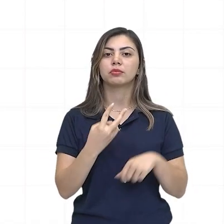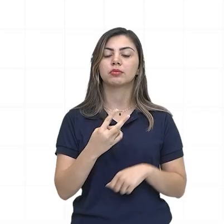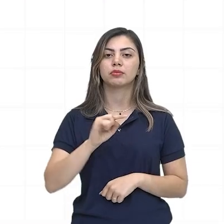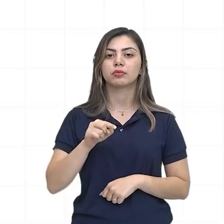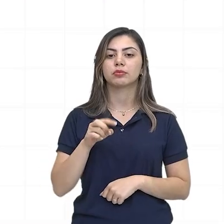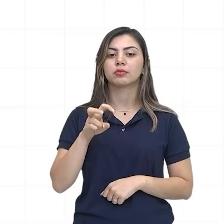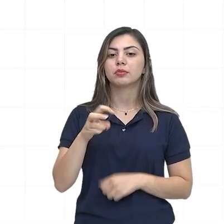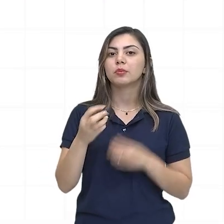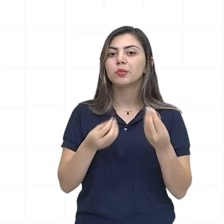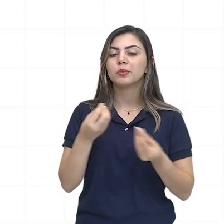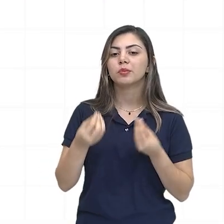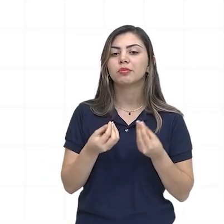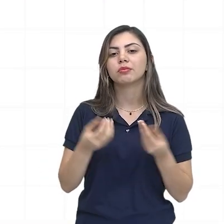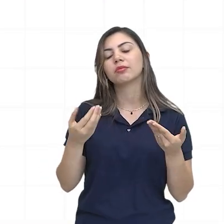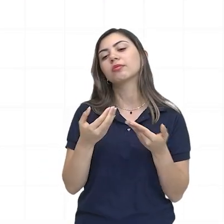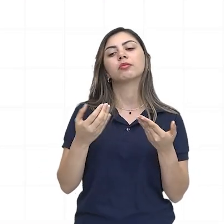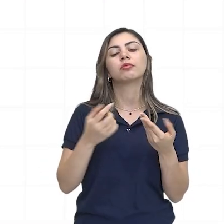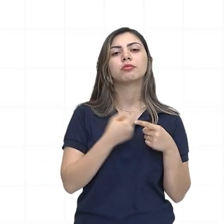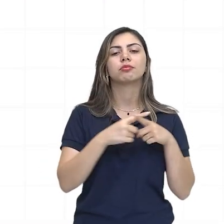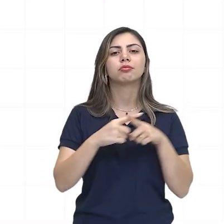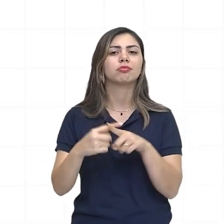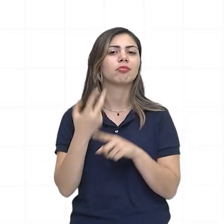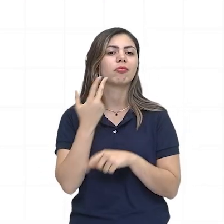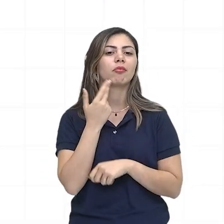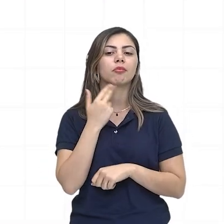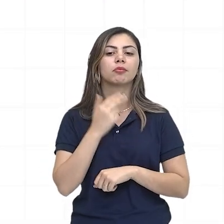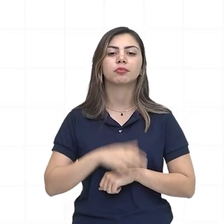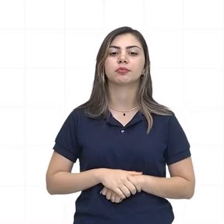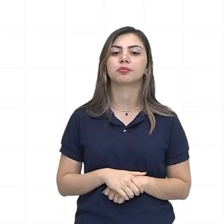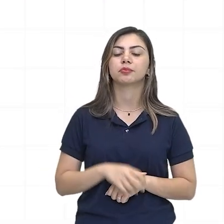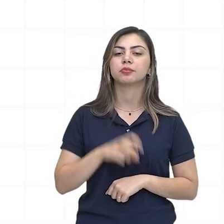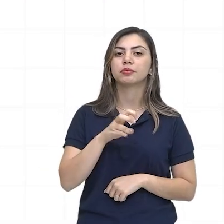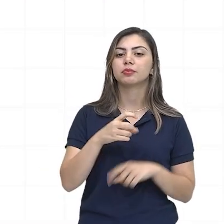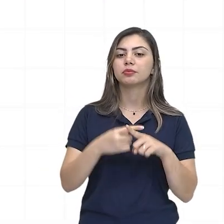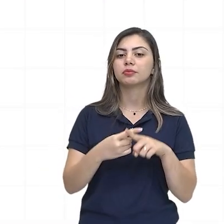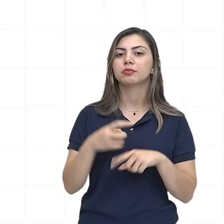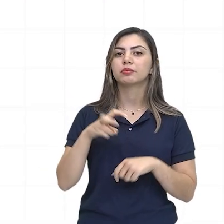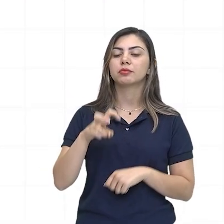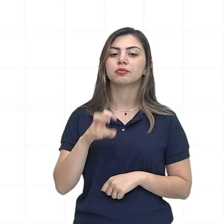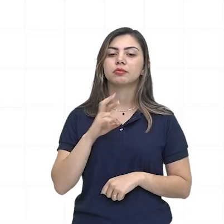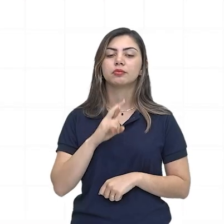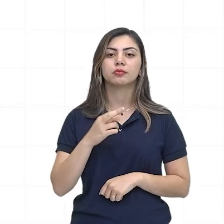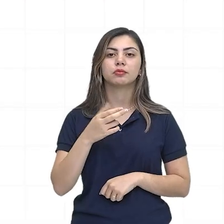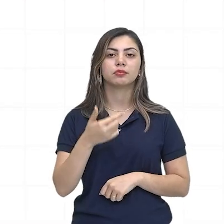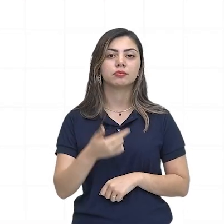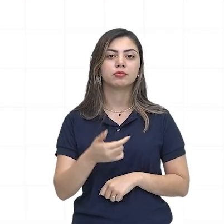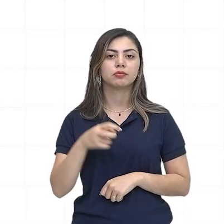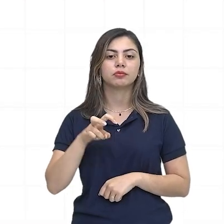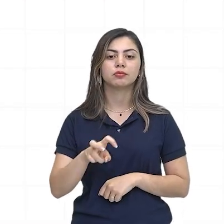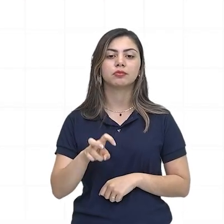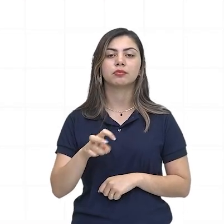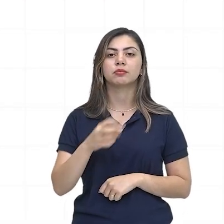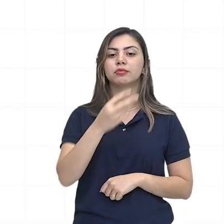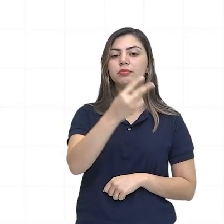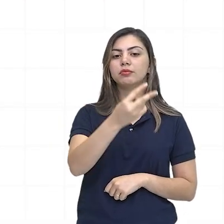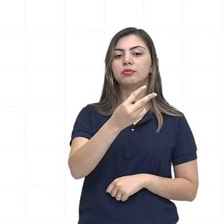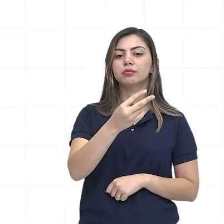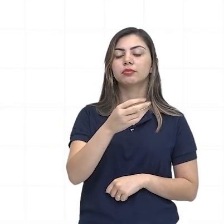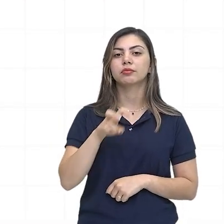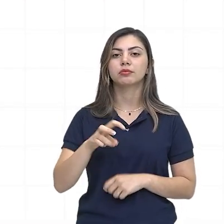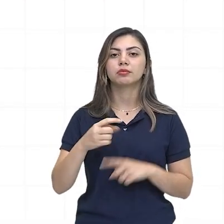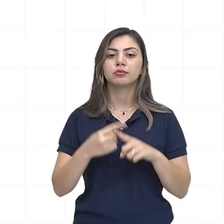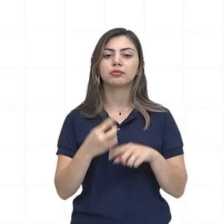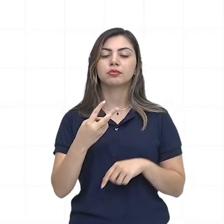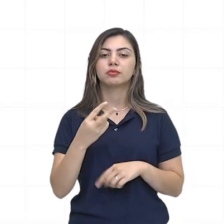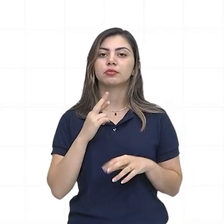gente faz? Resolvendo a multiplicação normalmente. 5 vezes 5, 25, vão 2. 5